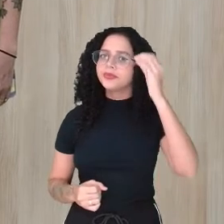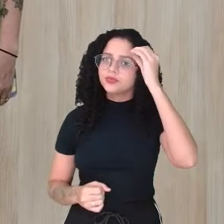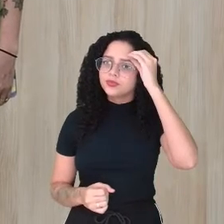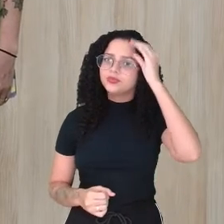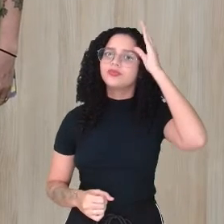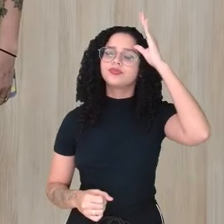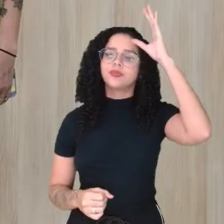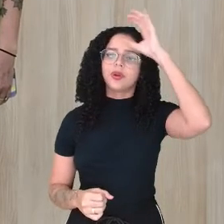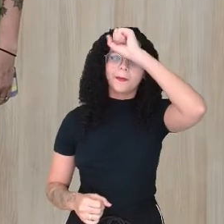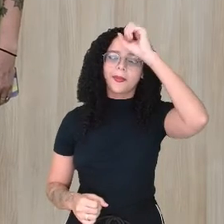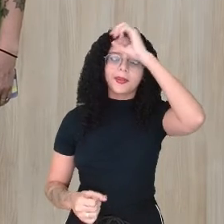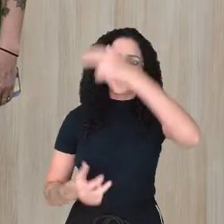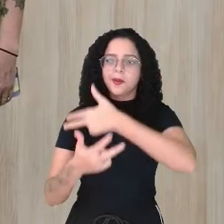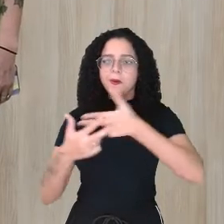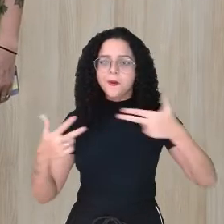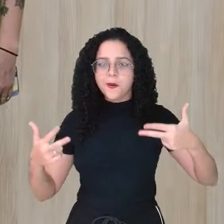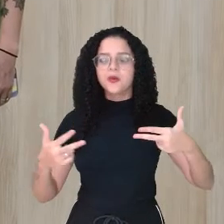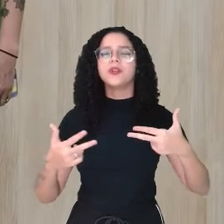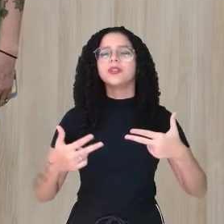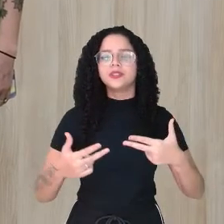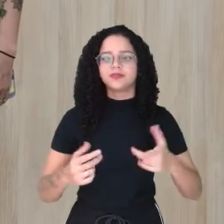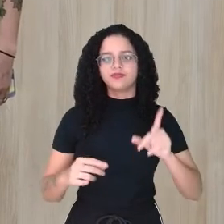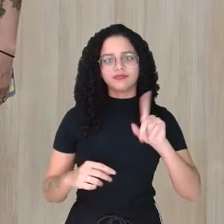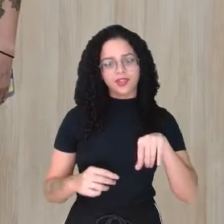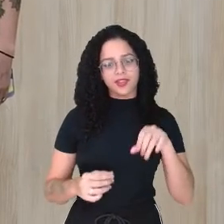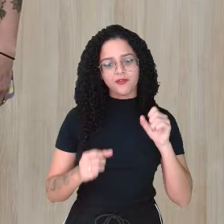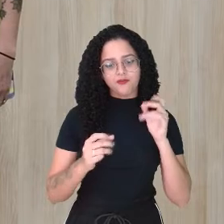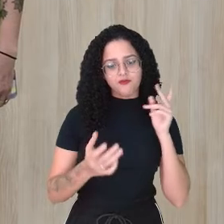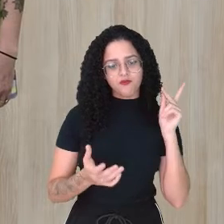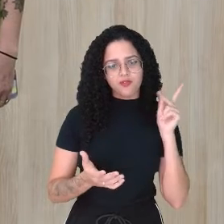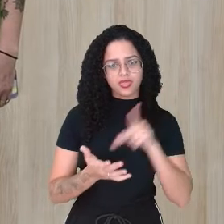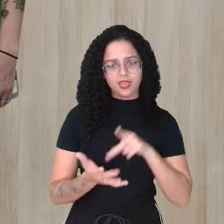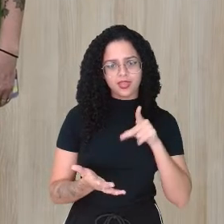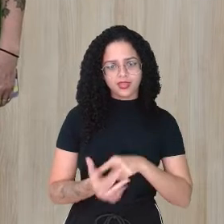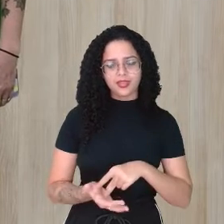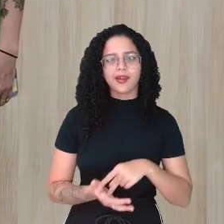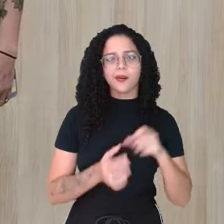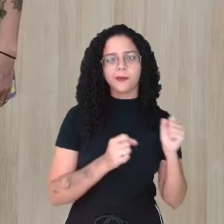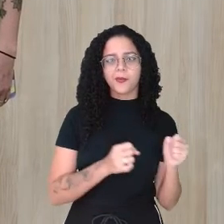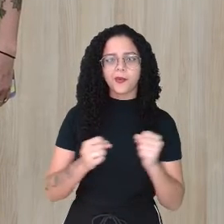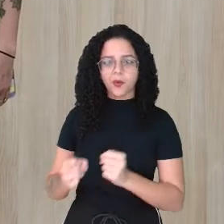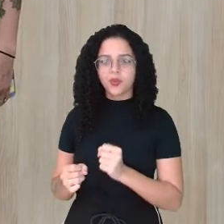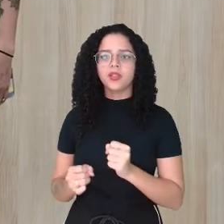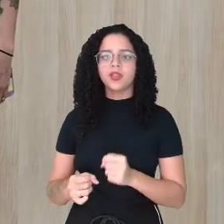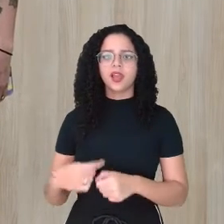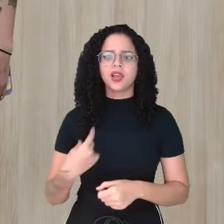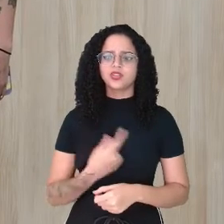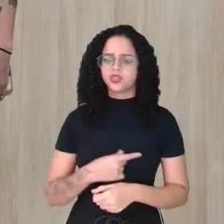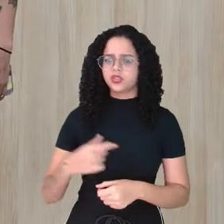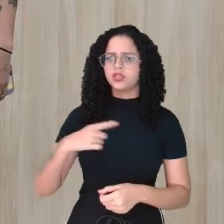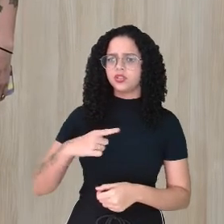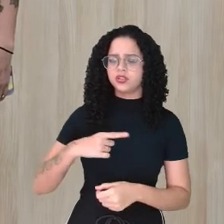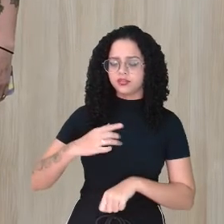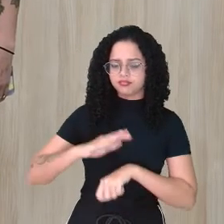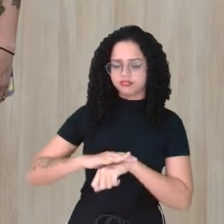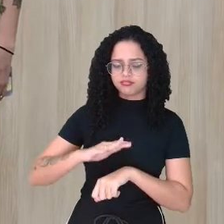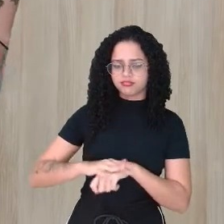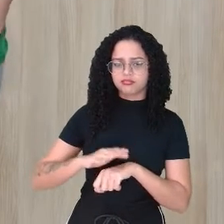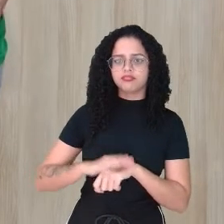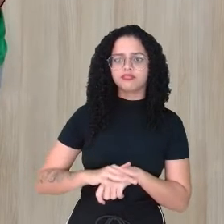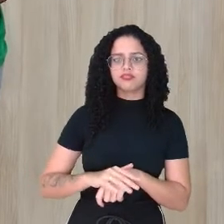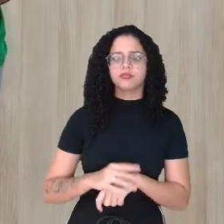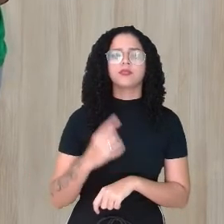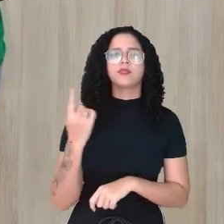conhecer das coisas, né? Que esse é o verdadeiro poder que a gente tem, né, de transformar, não só na perspectiva individual,